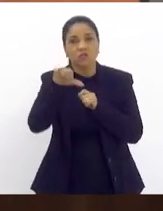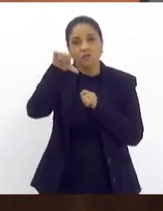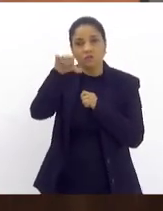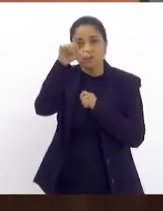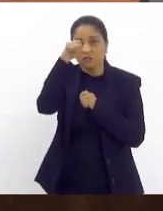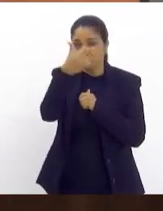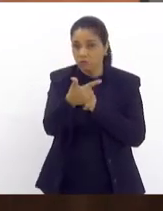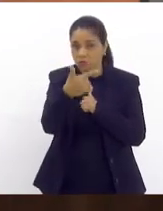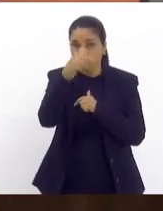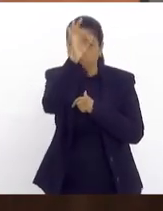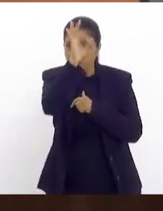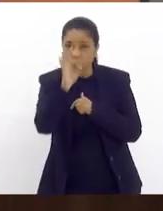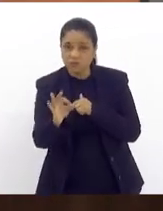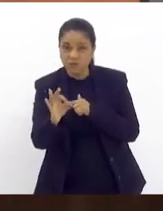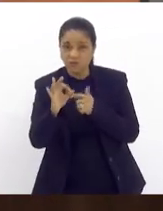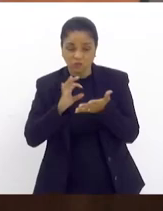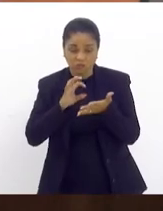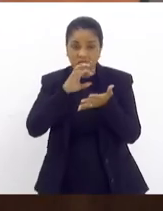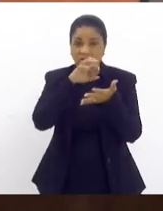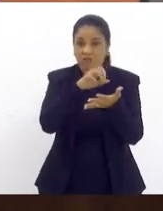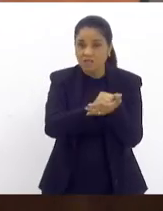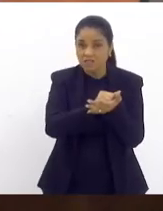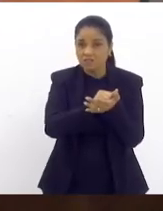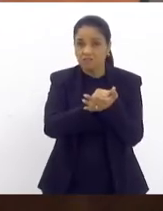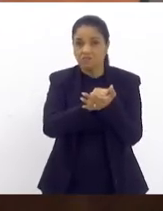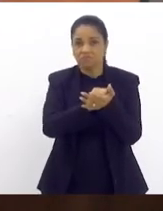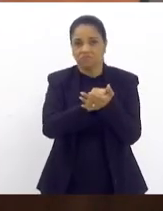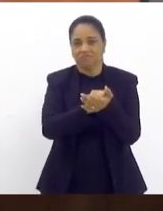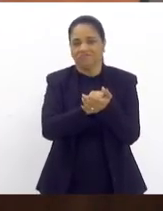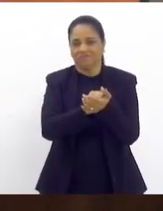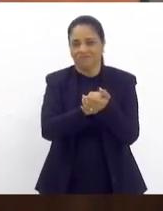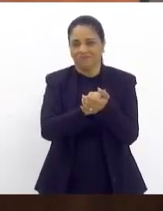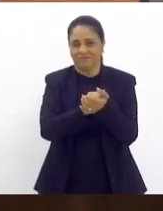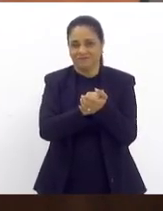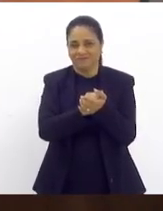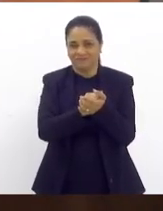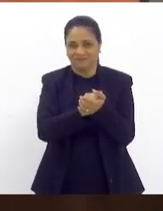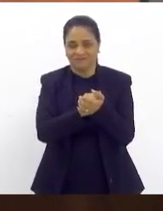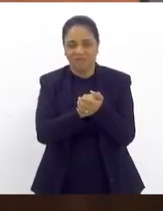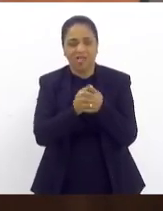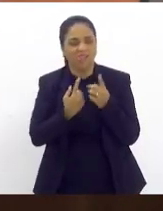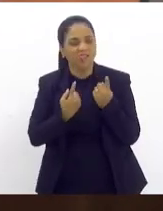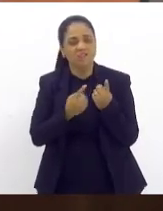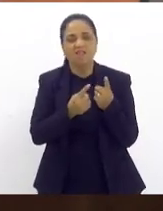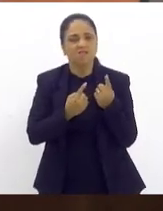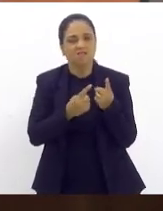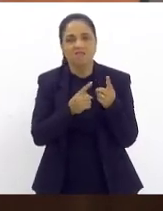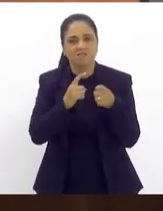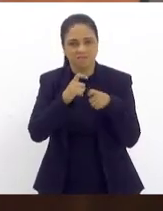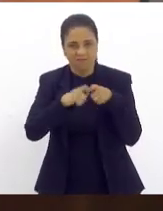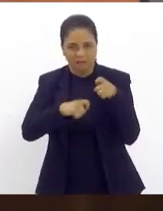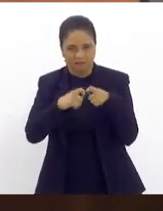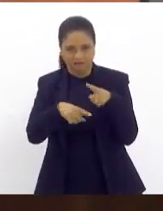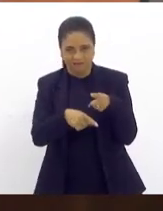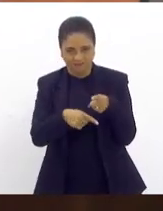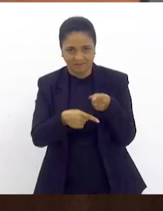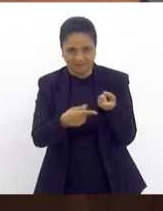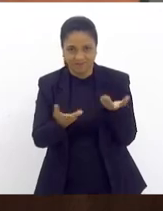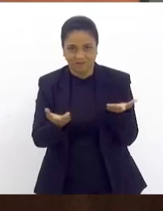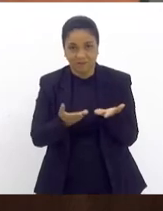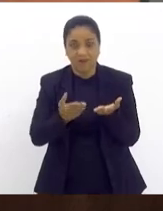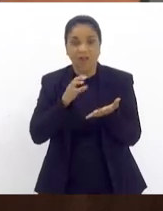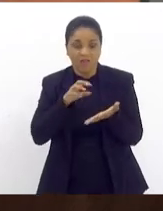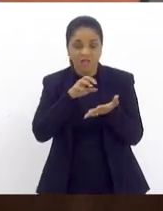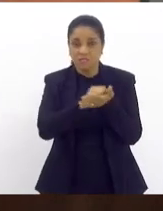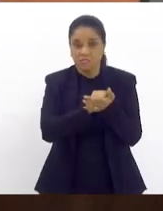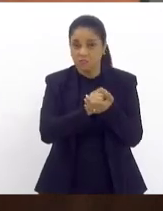registros de violência sexual seguido por assédio sexual 91% registro não autorizado